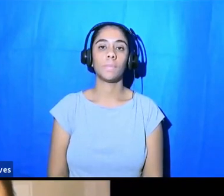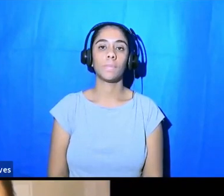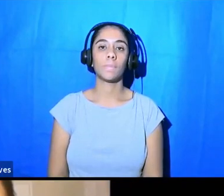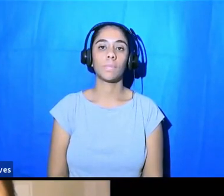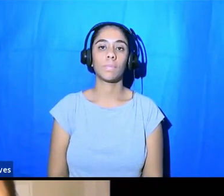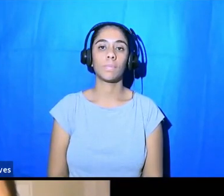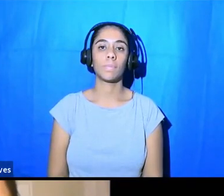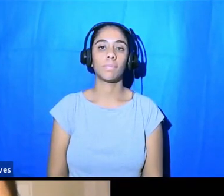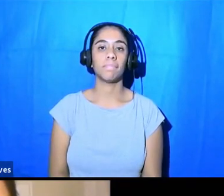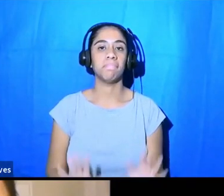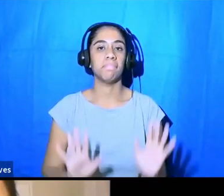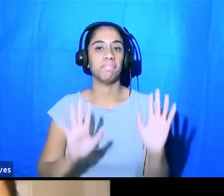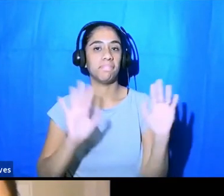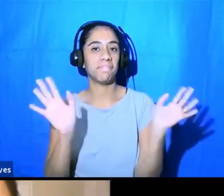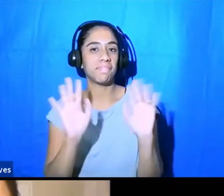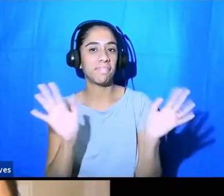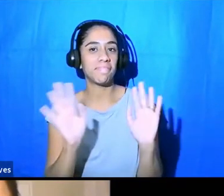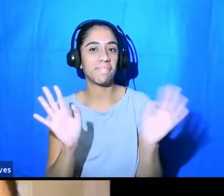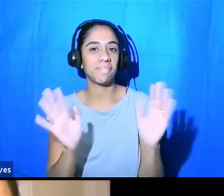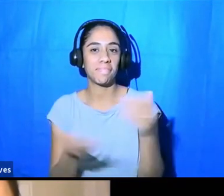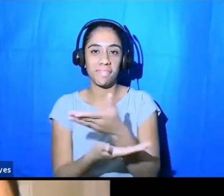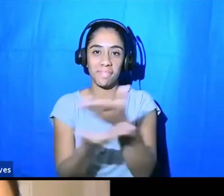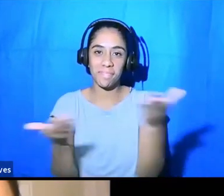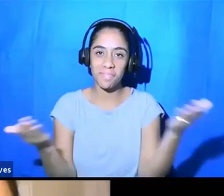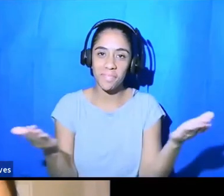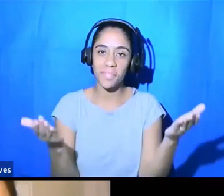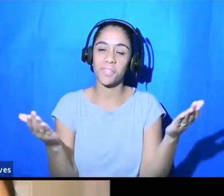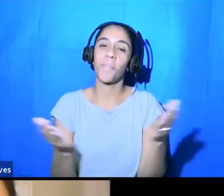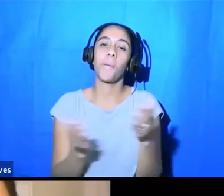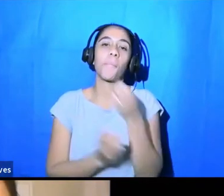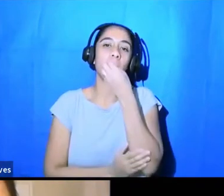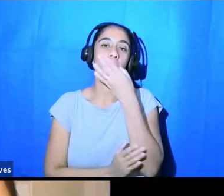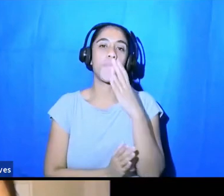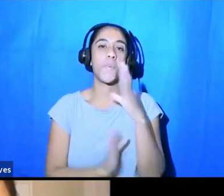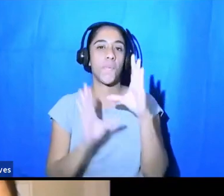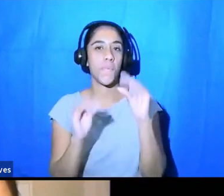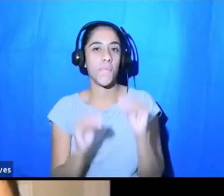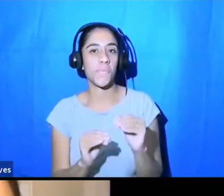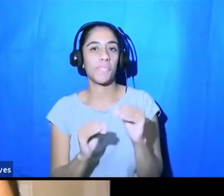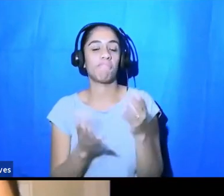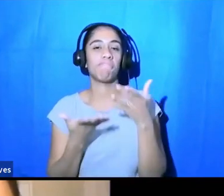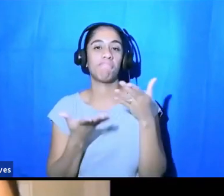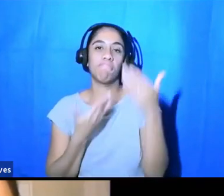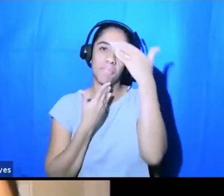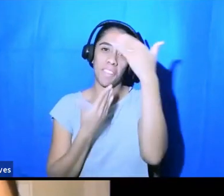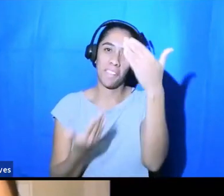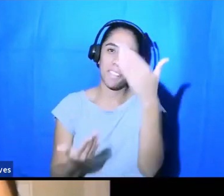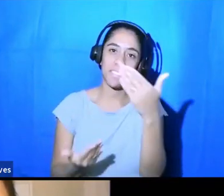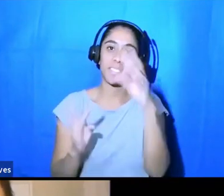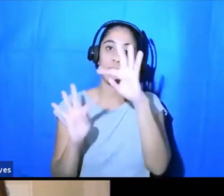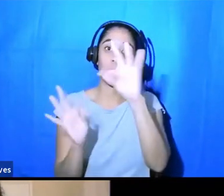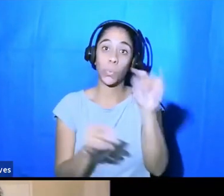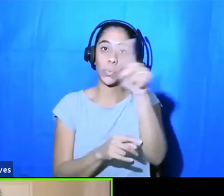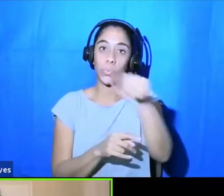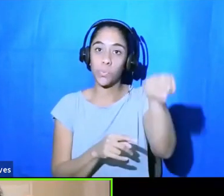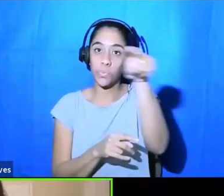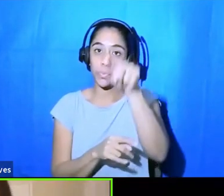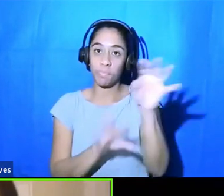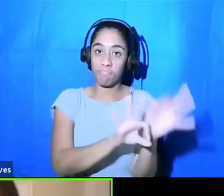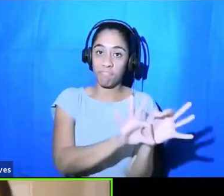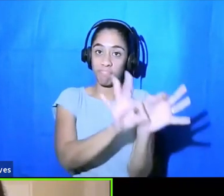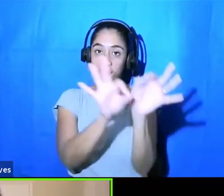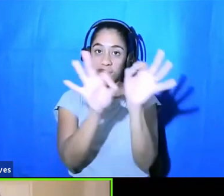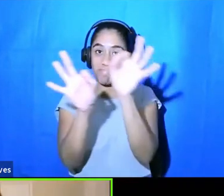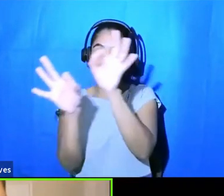Olá a todos, boa noite. Quero agradecer a presença de todo mundo que está aqui nessa noite para